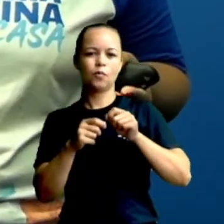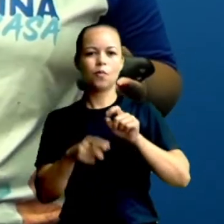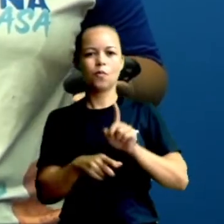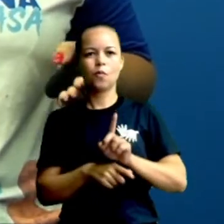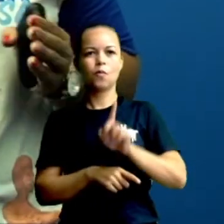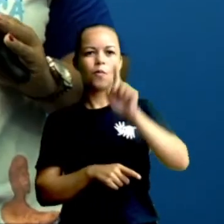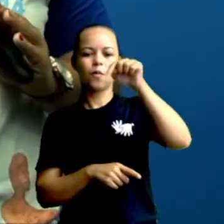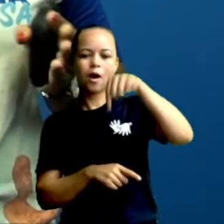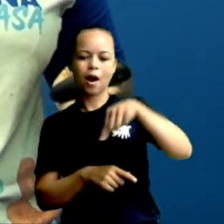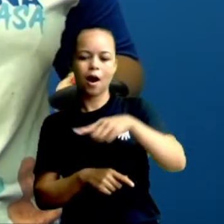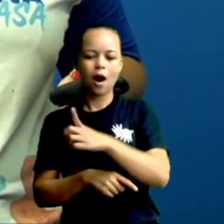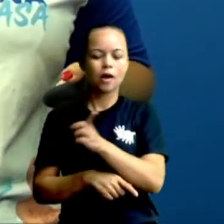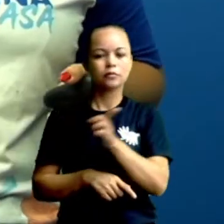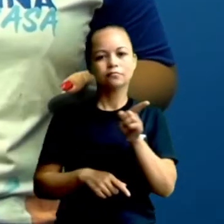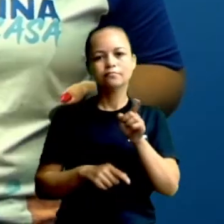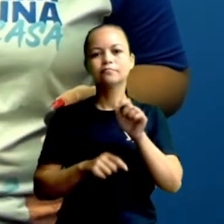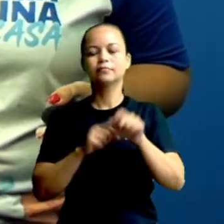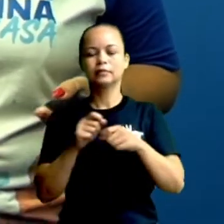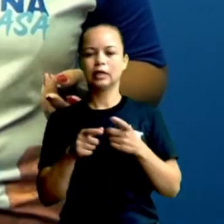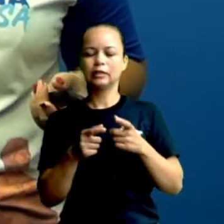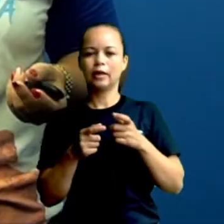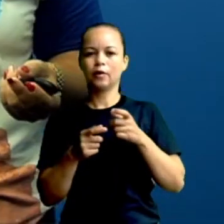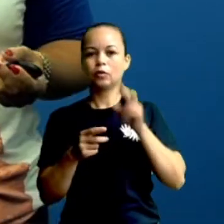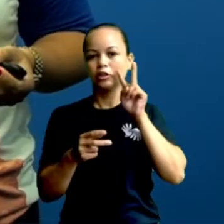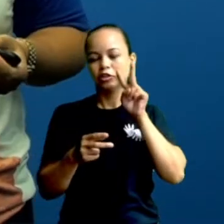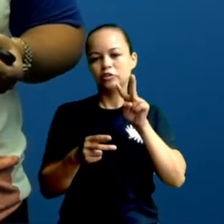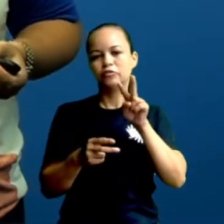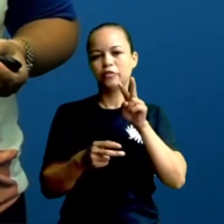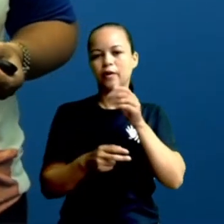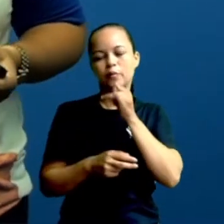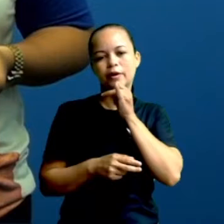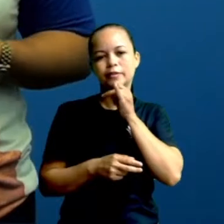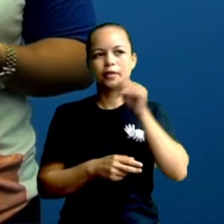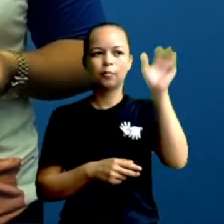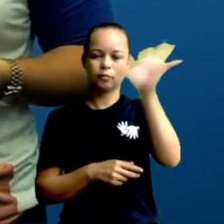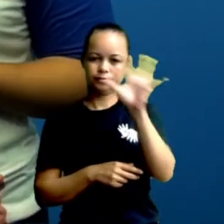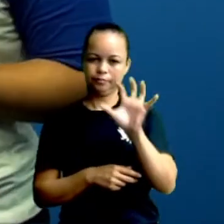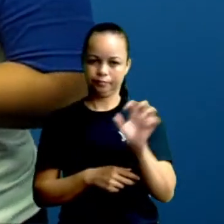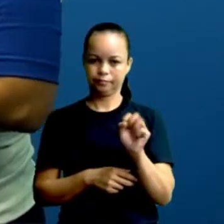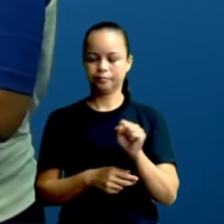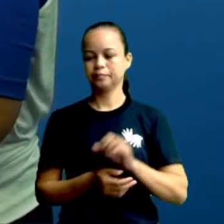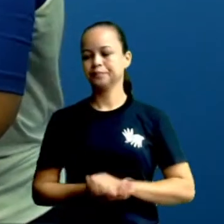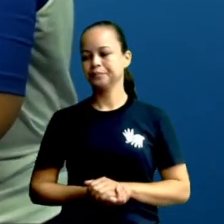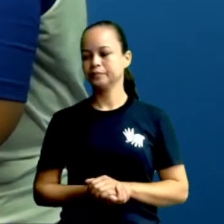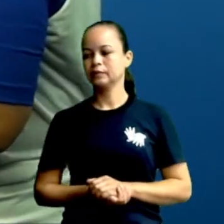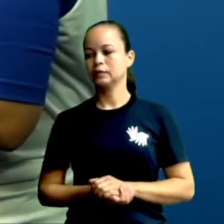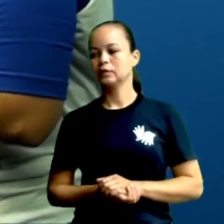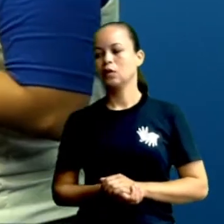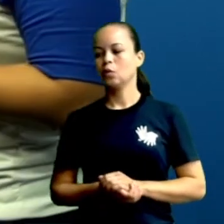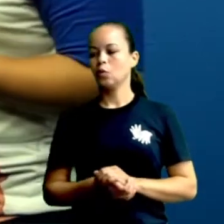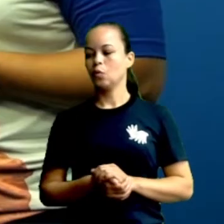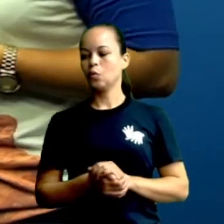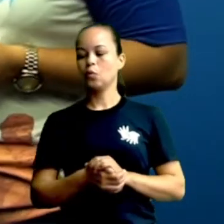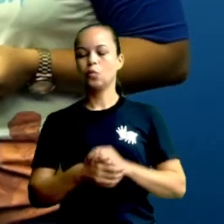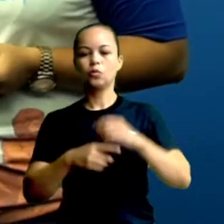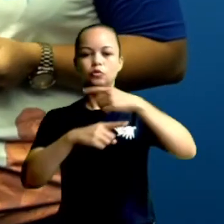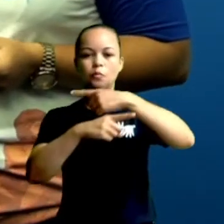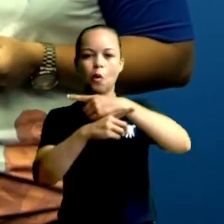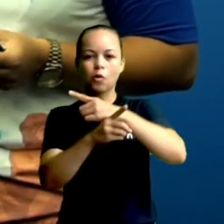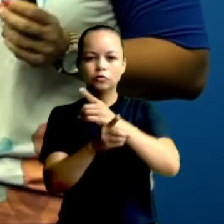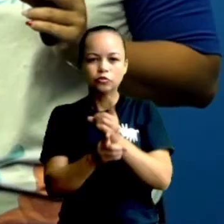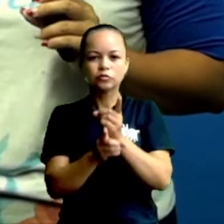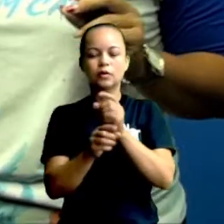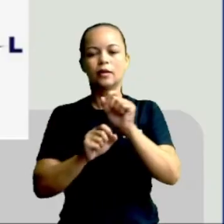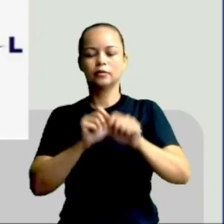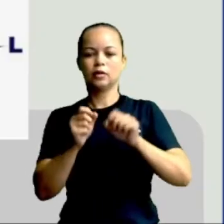um lugar, até quando a gente olha no mapa, por exemplo, tá bom? Ó, os pontos cardeais são utilizados como